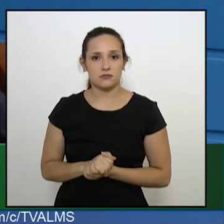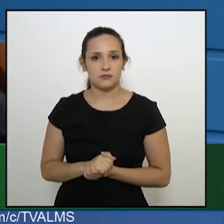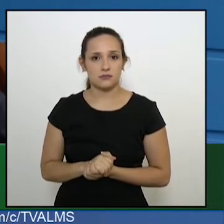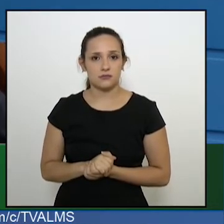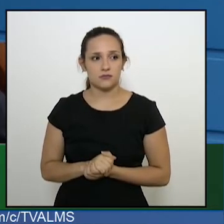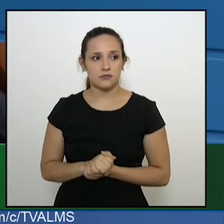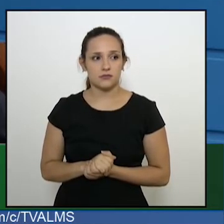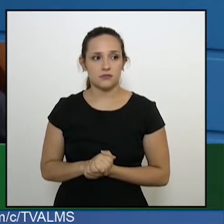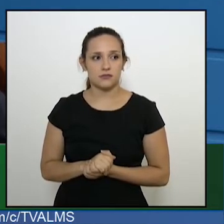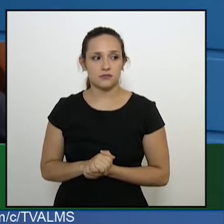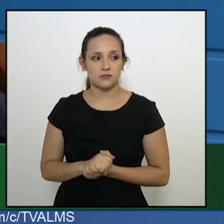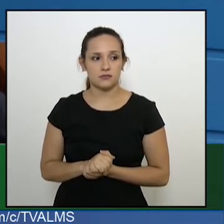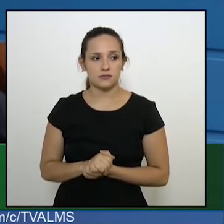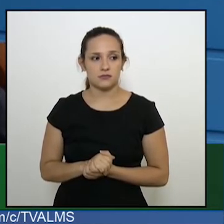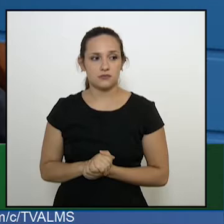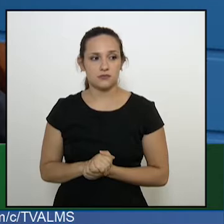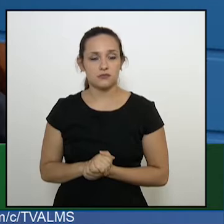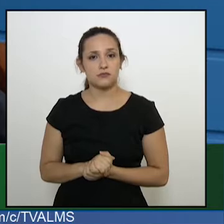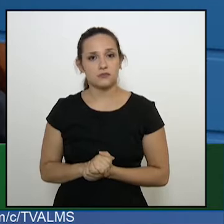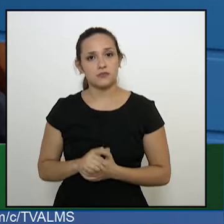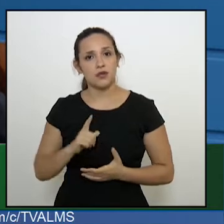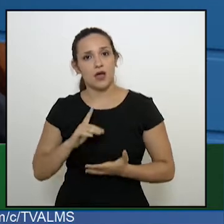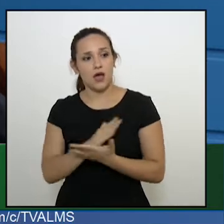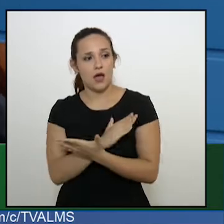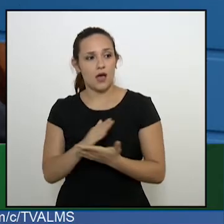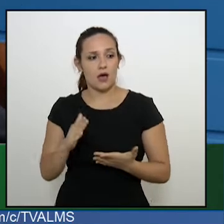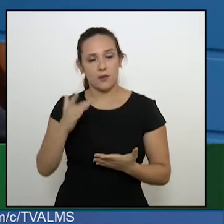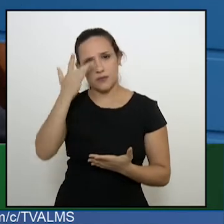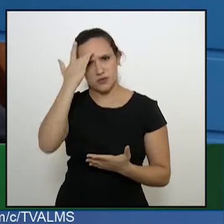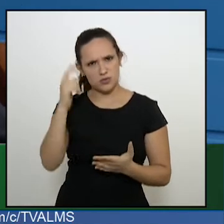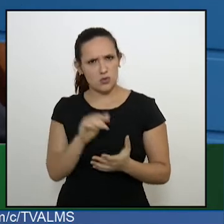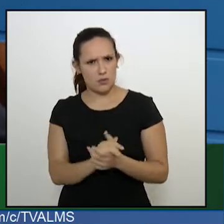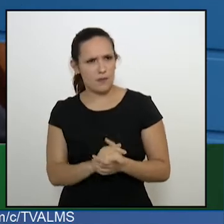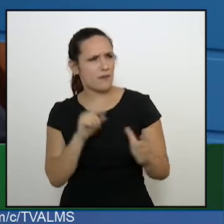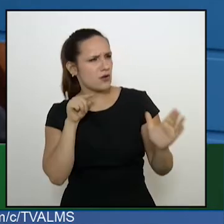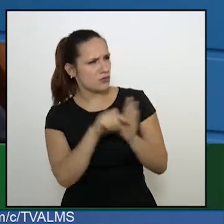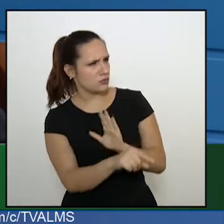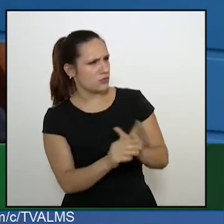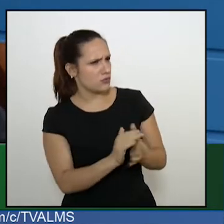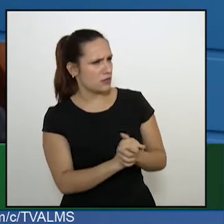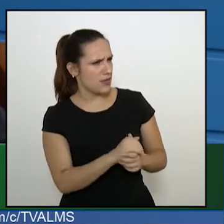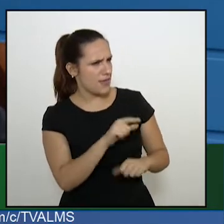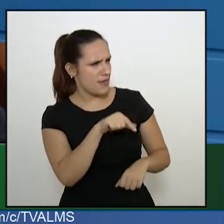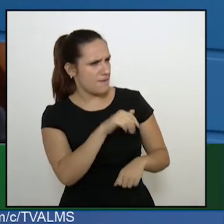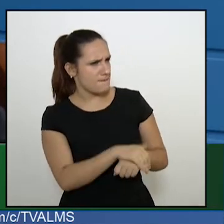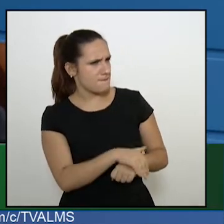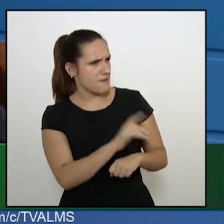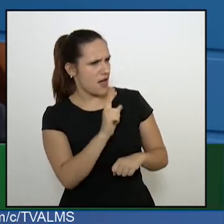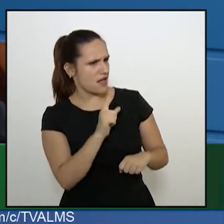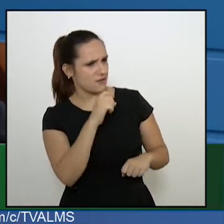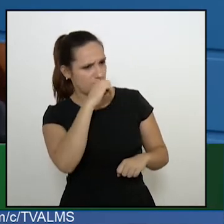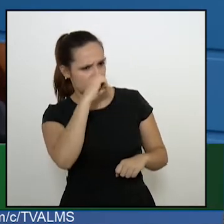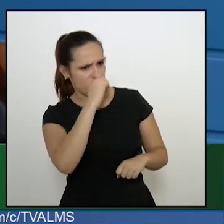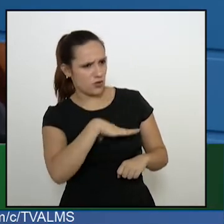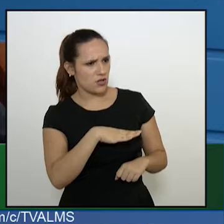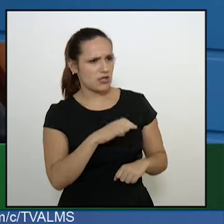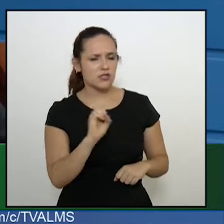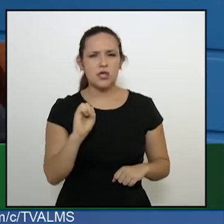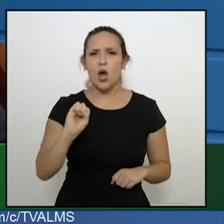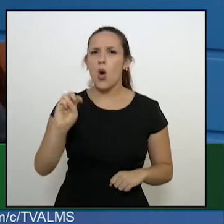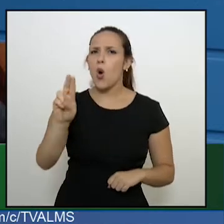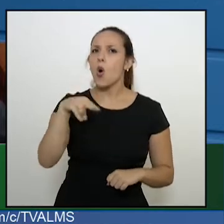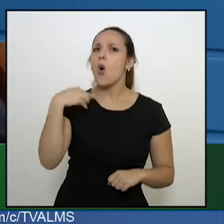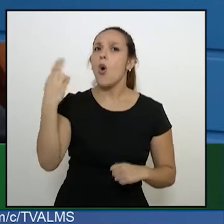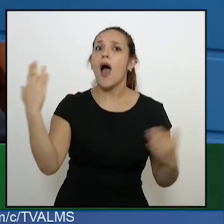a questionar se aumentou realmente a violência ou aumentou o número de registros.